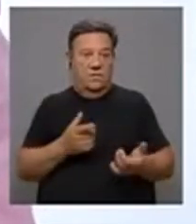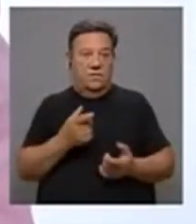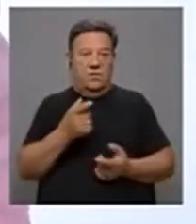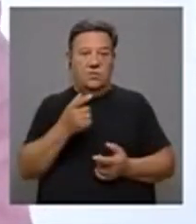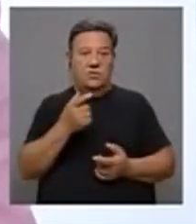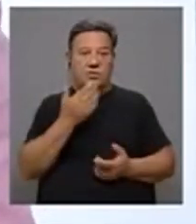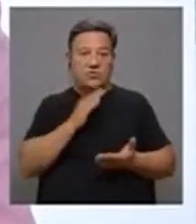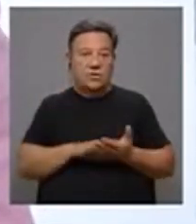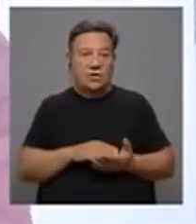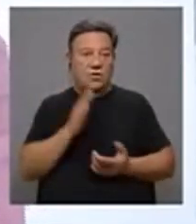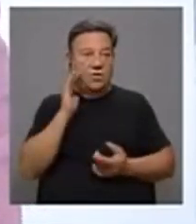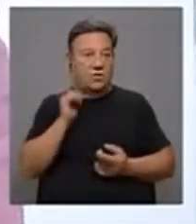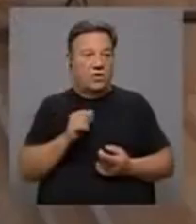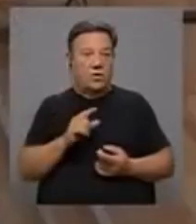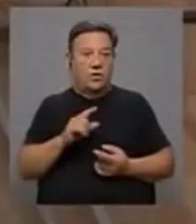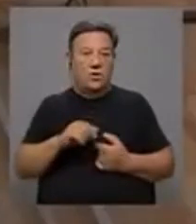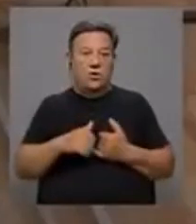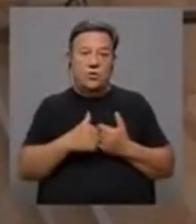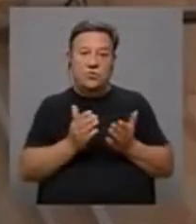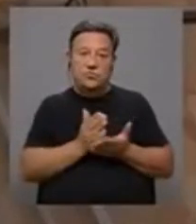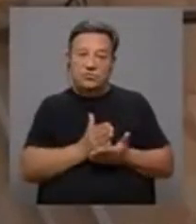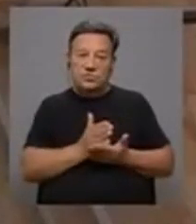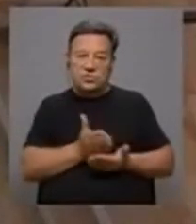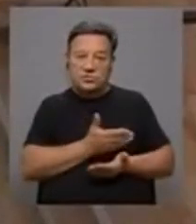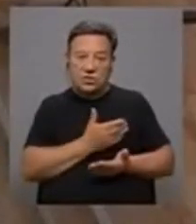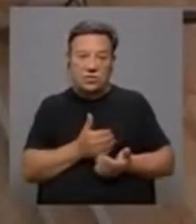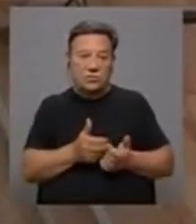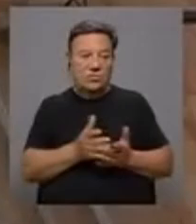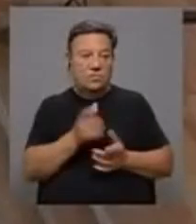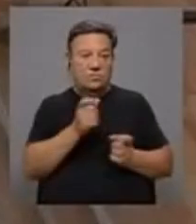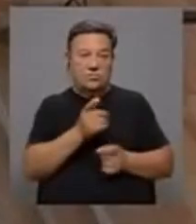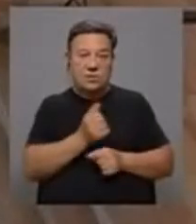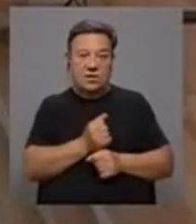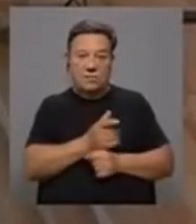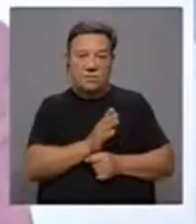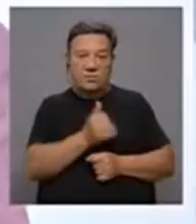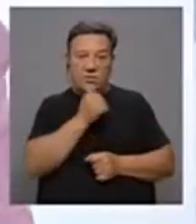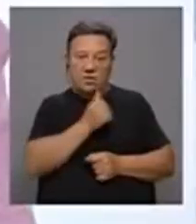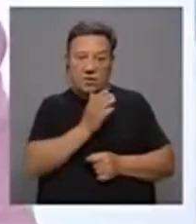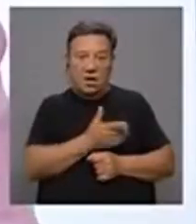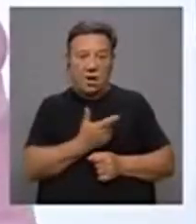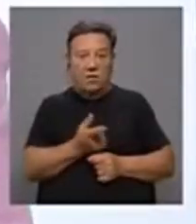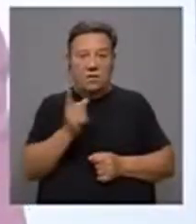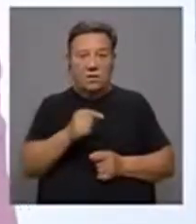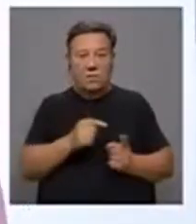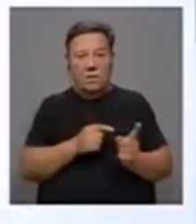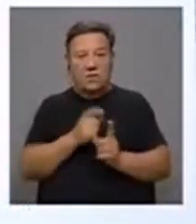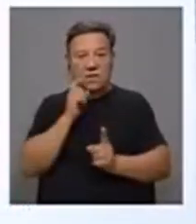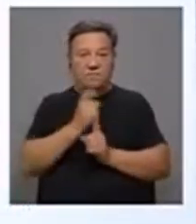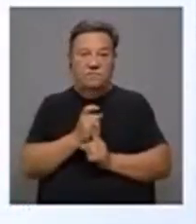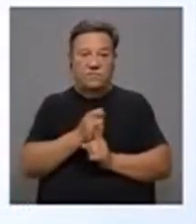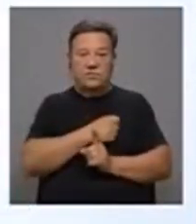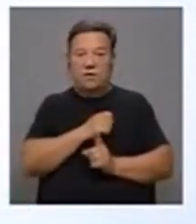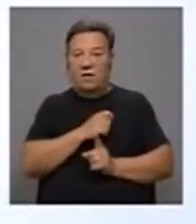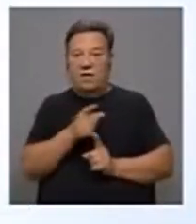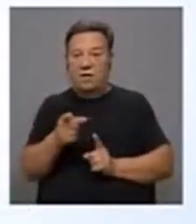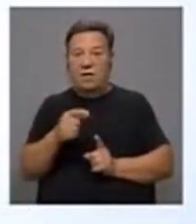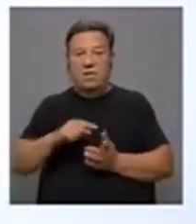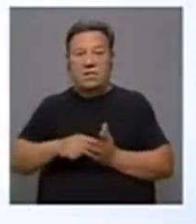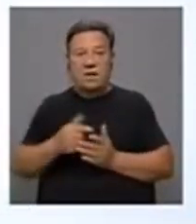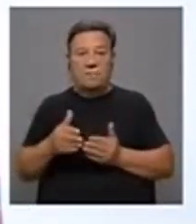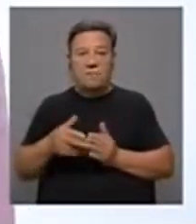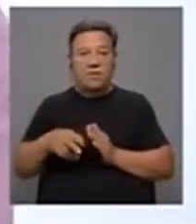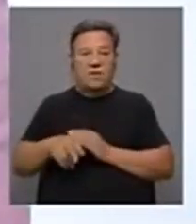os restaurantes e os hotéis, depois de tudo o que já passaram e depois de tudo o que as pessoas que lá trabalham já passaram, agora sejam também fiscais de autotestes à